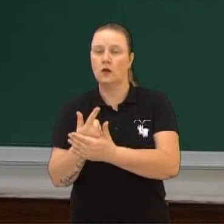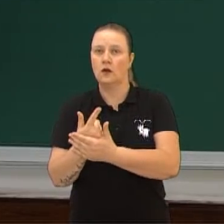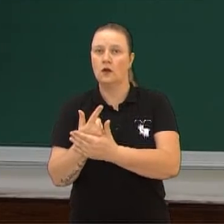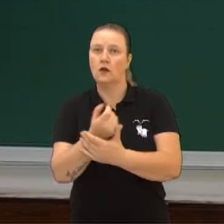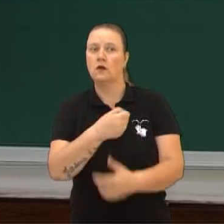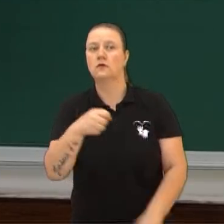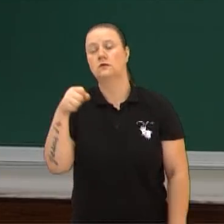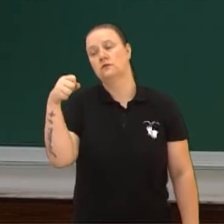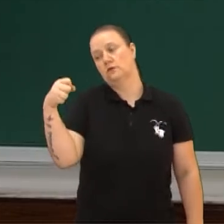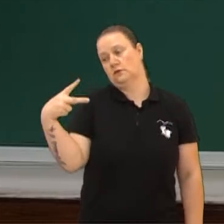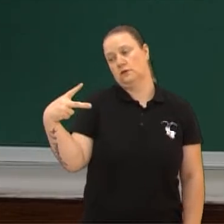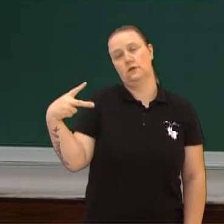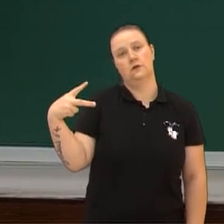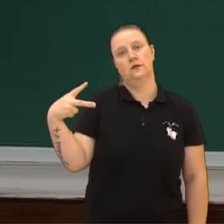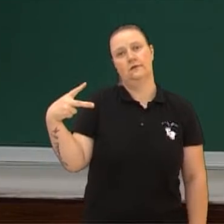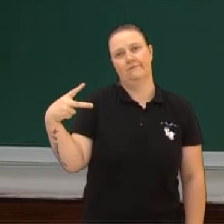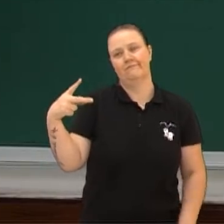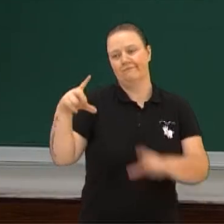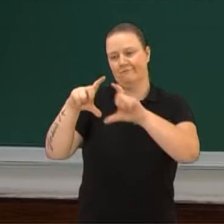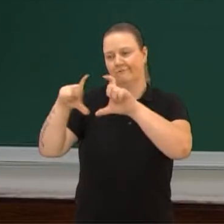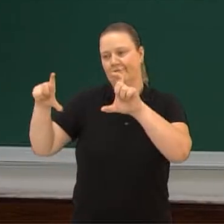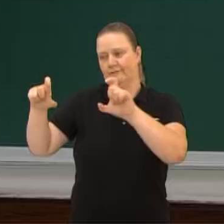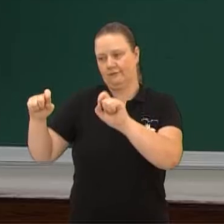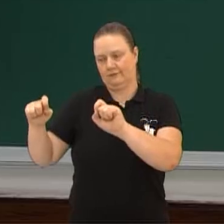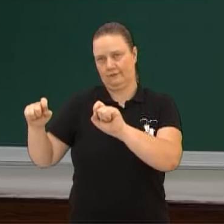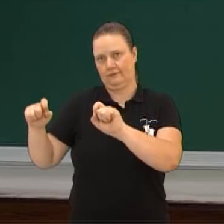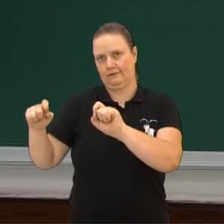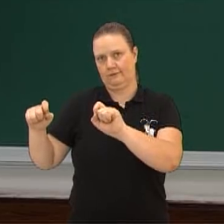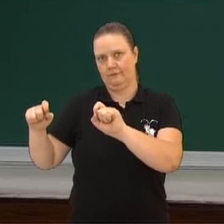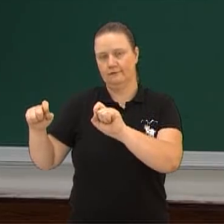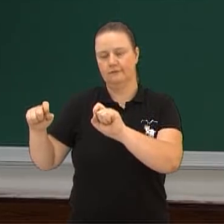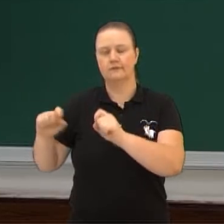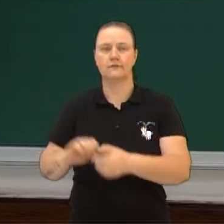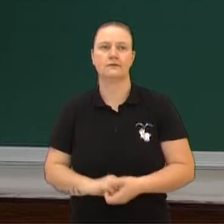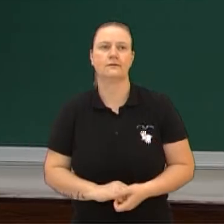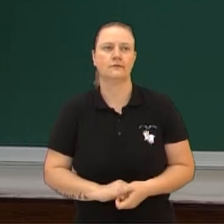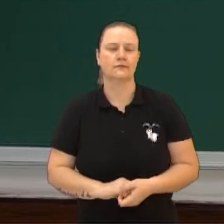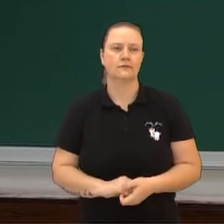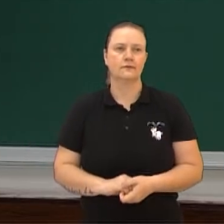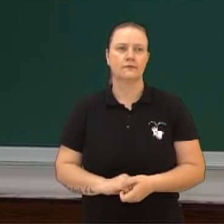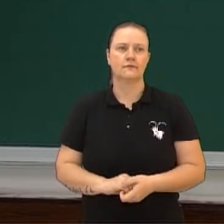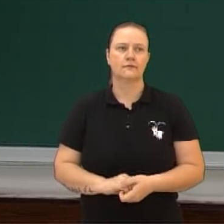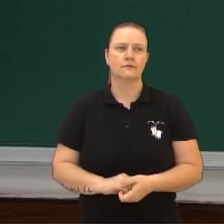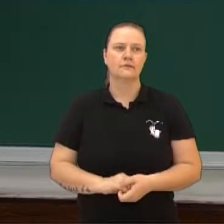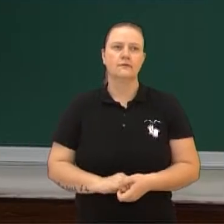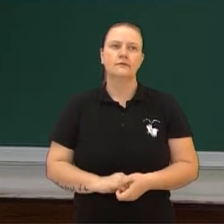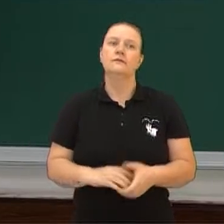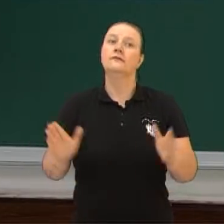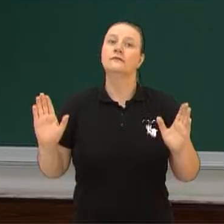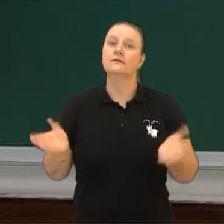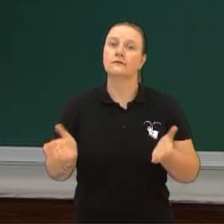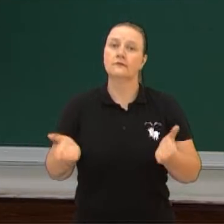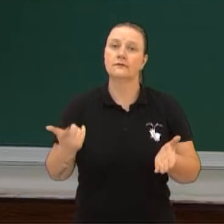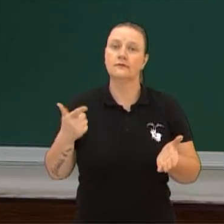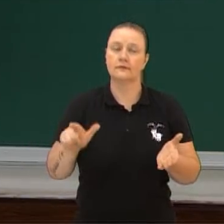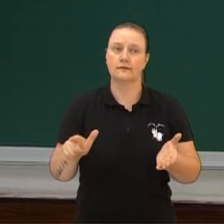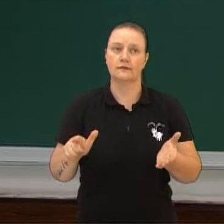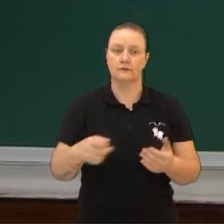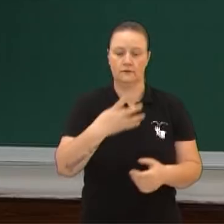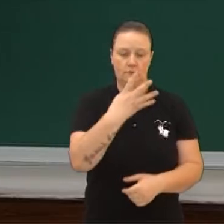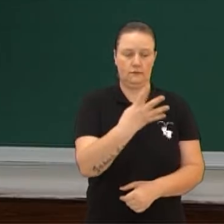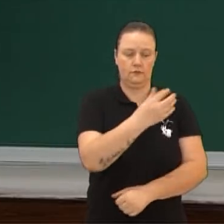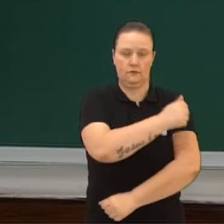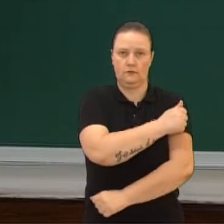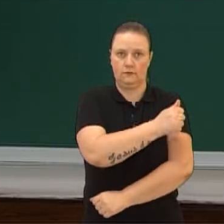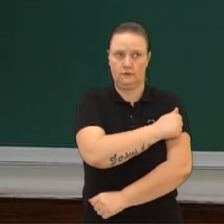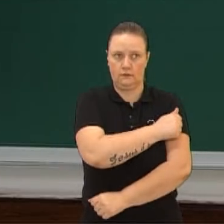que eles compraram? Né? 2. Então, eu tenho lá 1, 2, tá bom? E outra aqui. 4